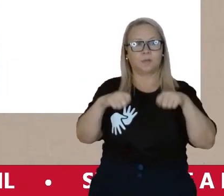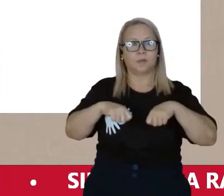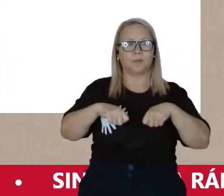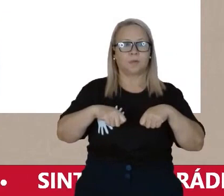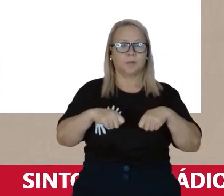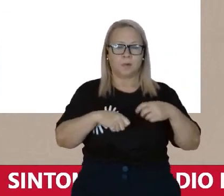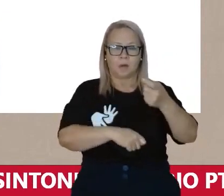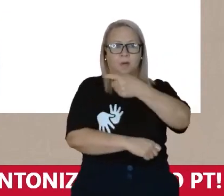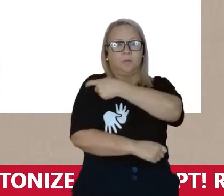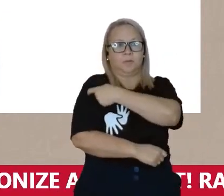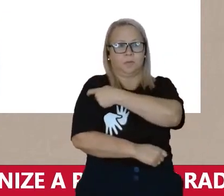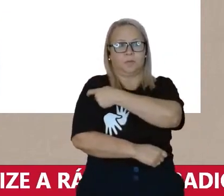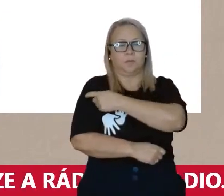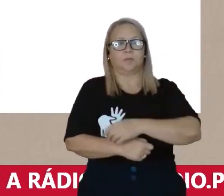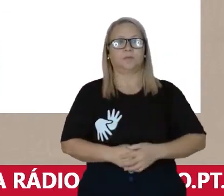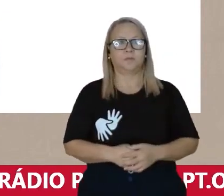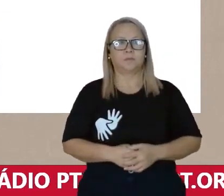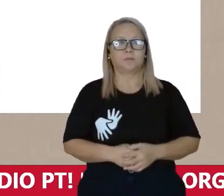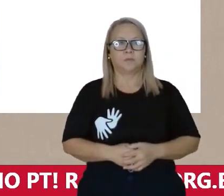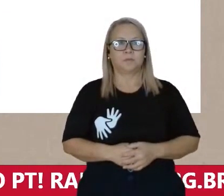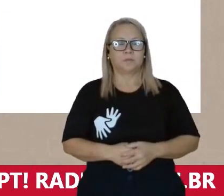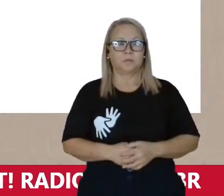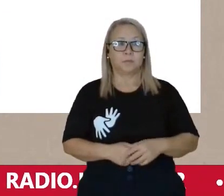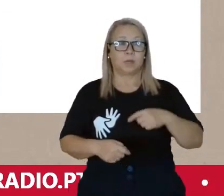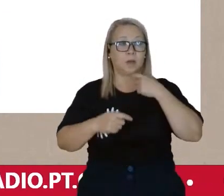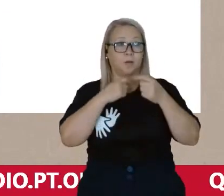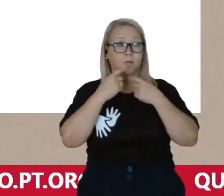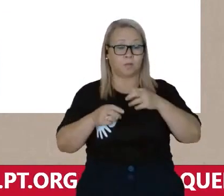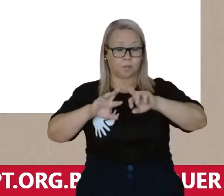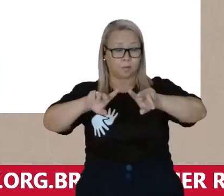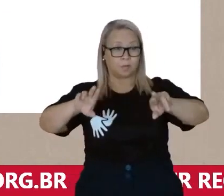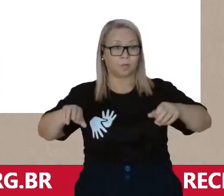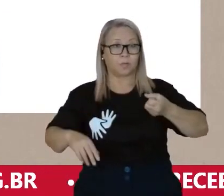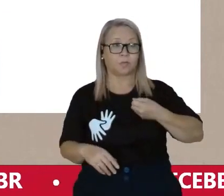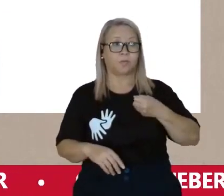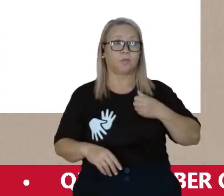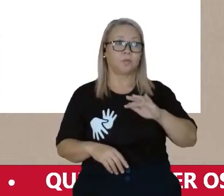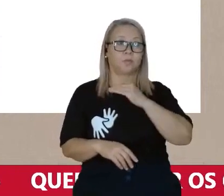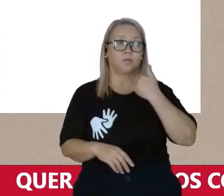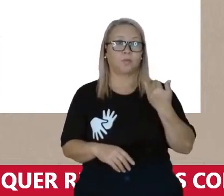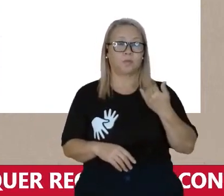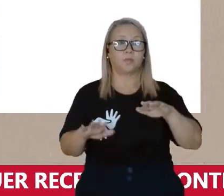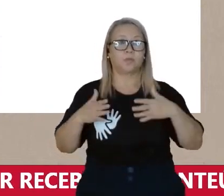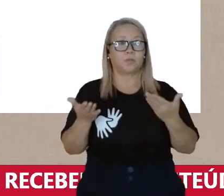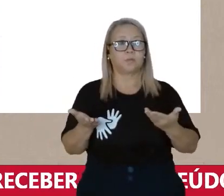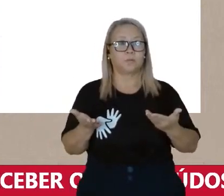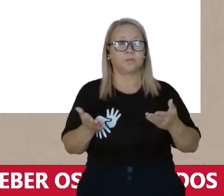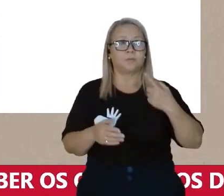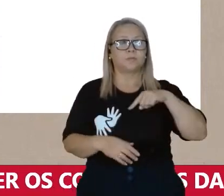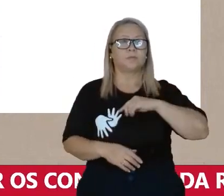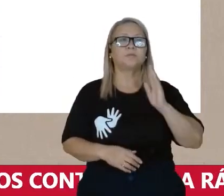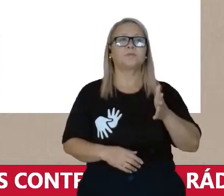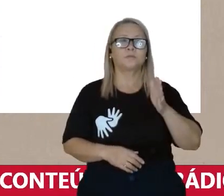de vacinas, a duvidar do número de mortes, e assim vai. Então, a gente já